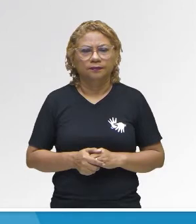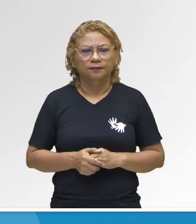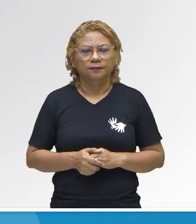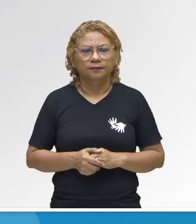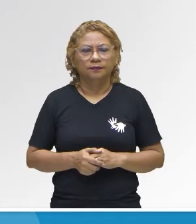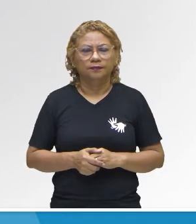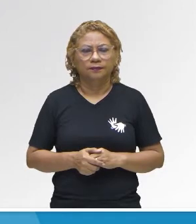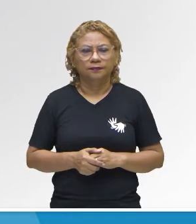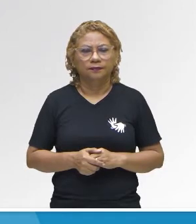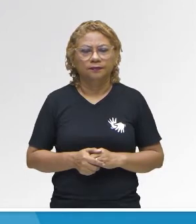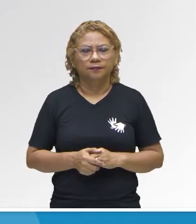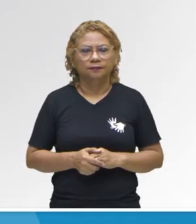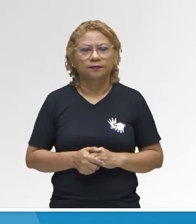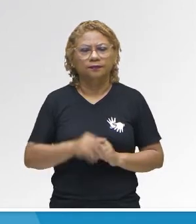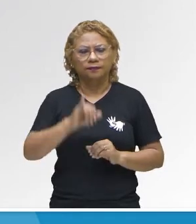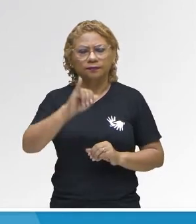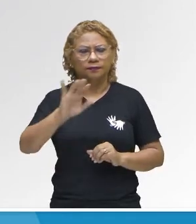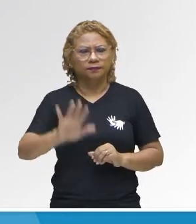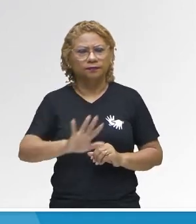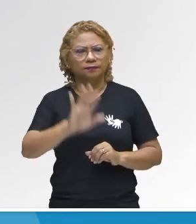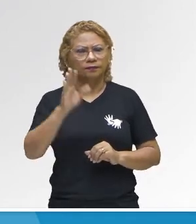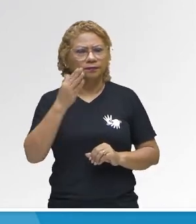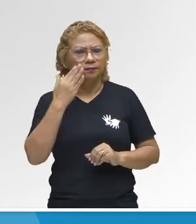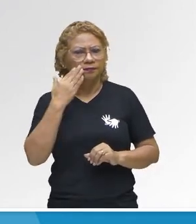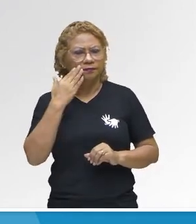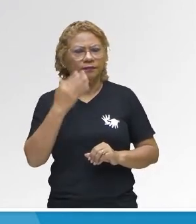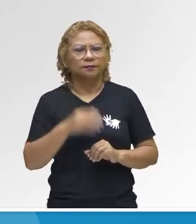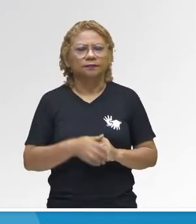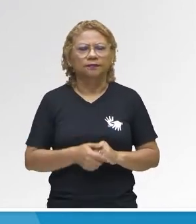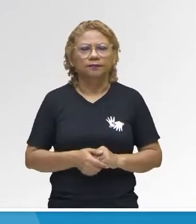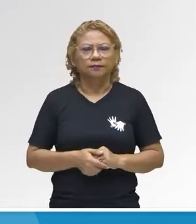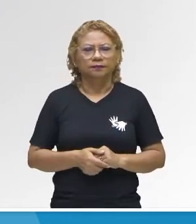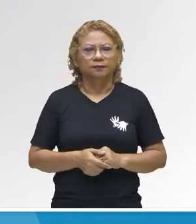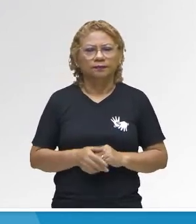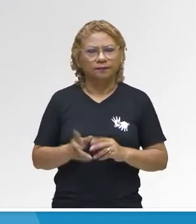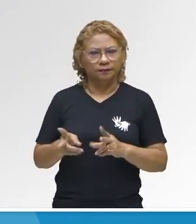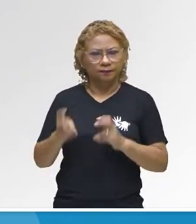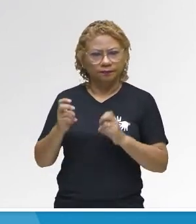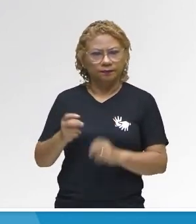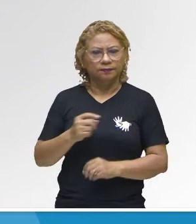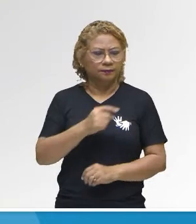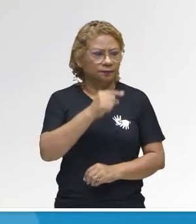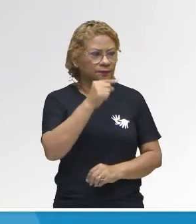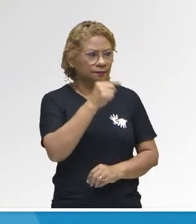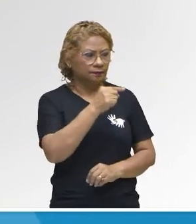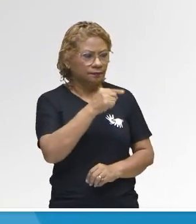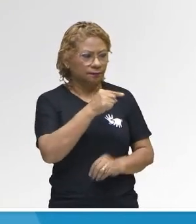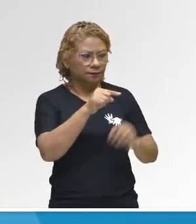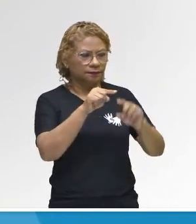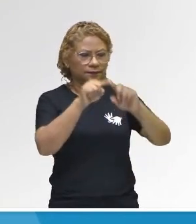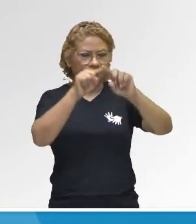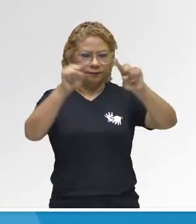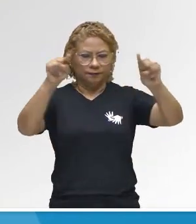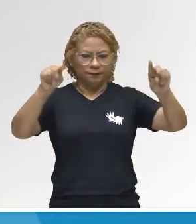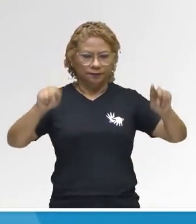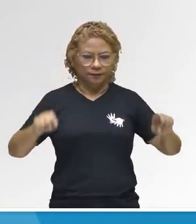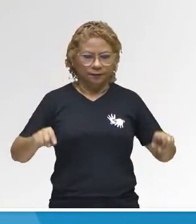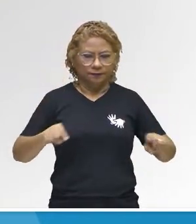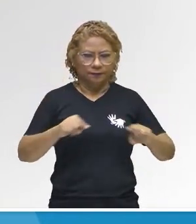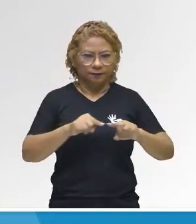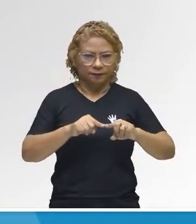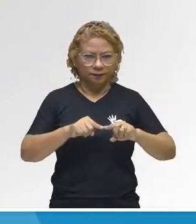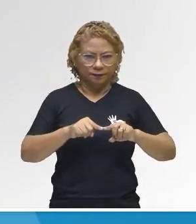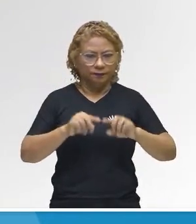projeção ortogonal. Então percebam que aqui ao meu lado, né, eu tenho aqui essa animação. Vejam que toda